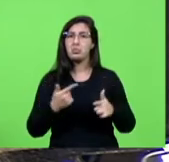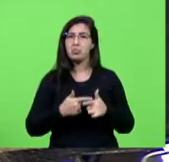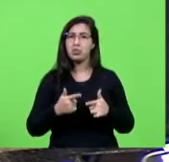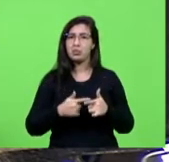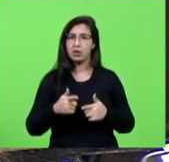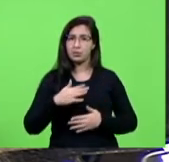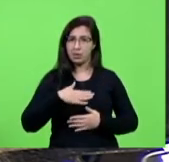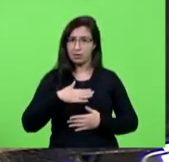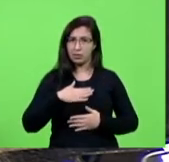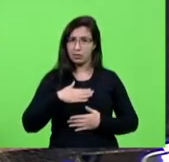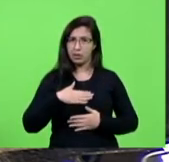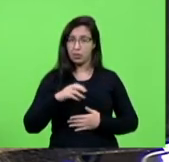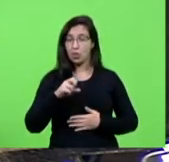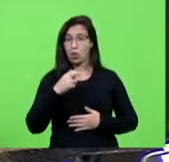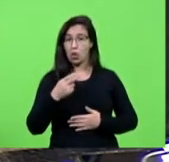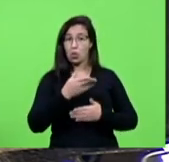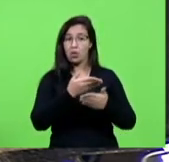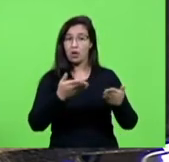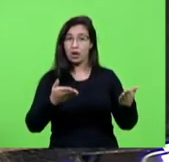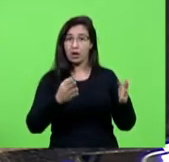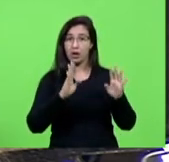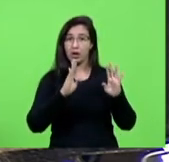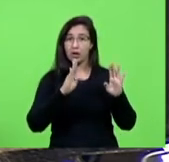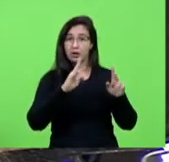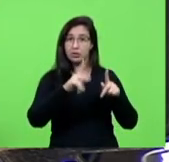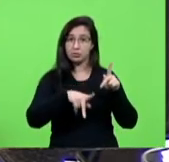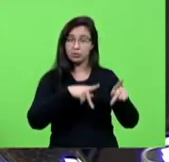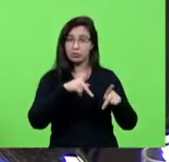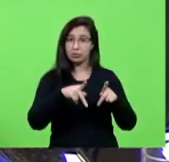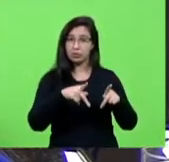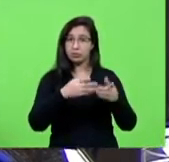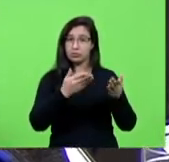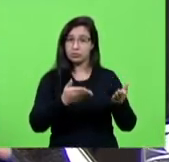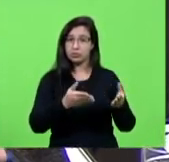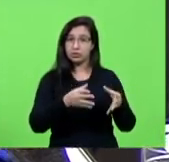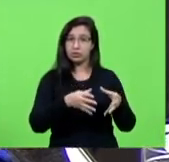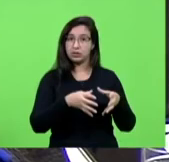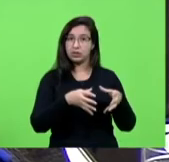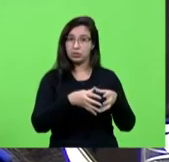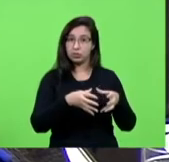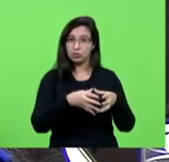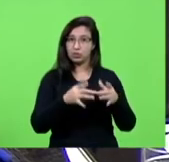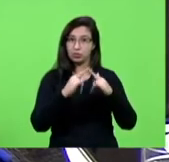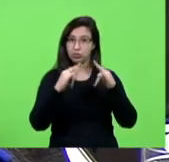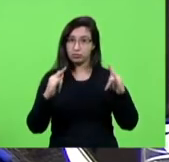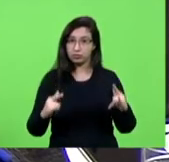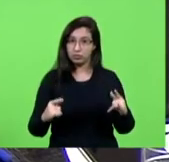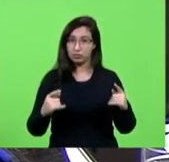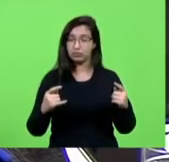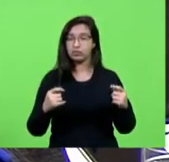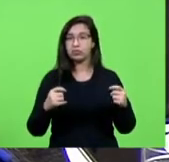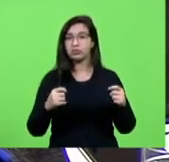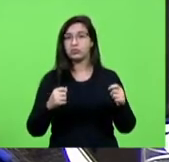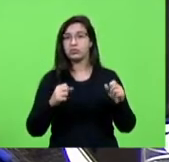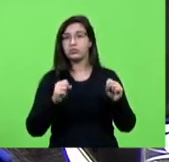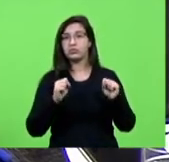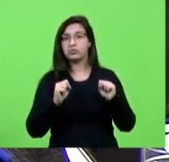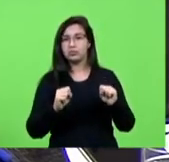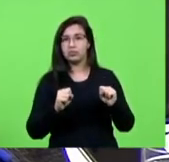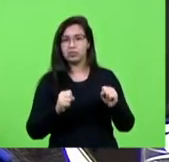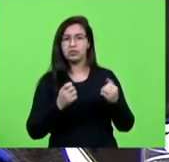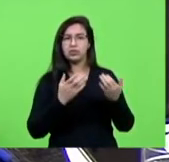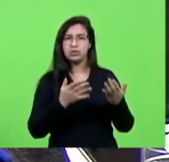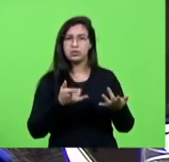as pessoas dos eventos, das feiras, não estou dizendo para abrir tudo, mas que flexibilize e oportunize, como todos estão tendo